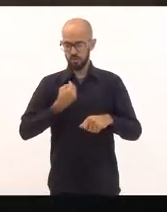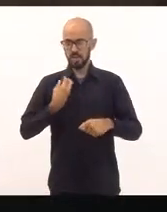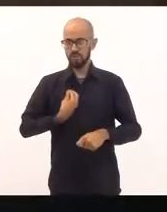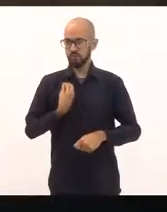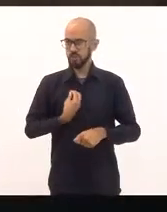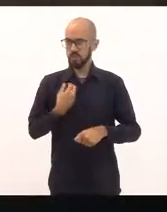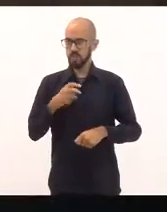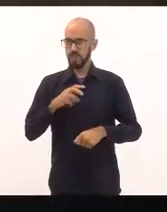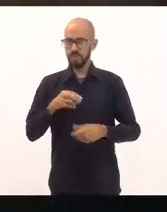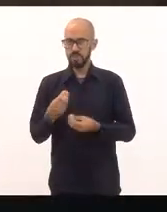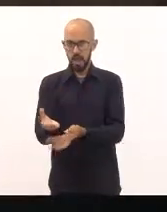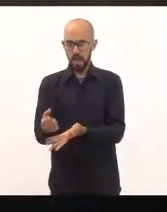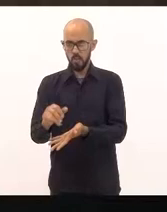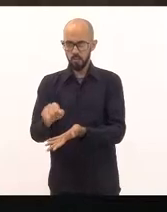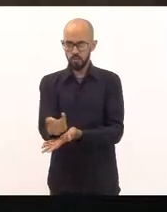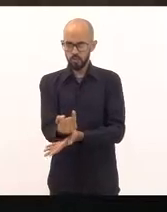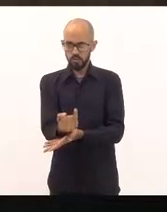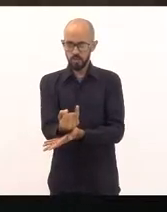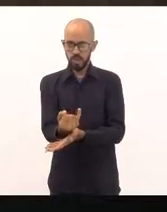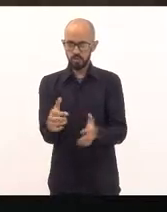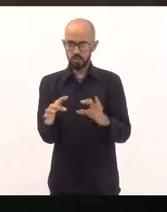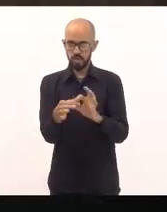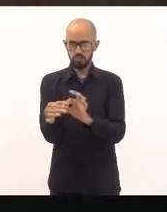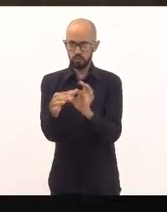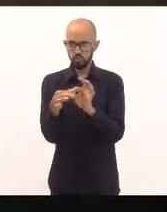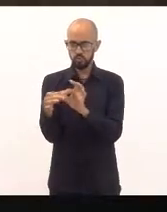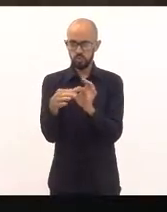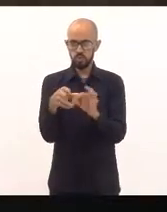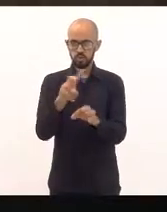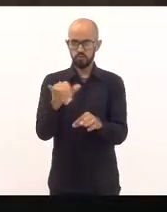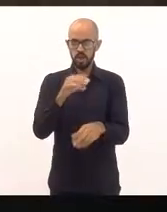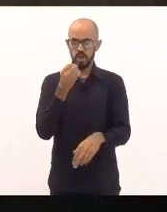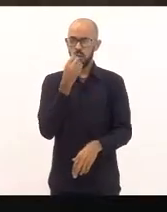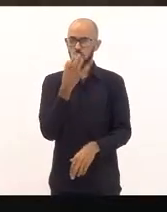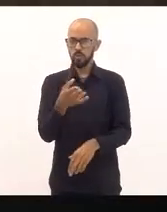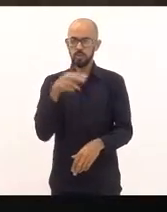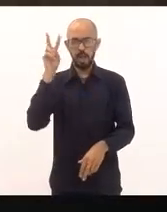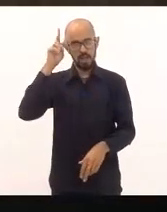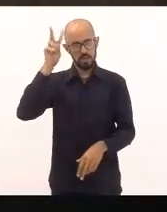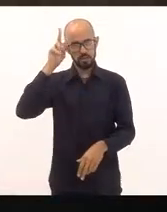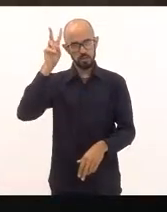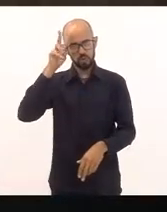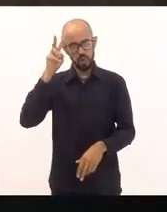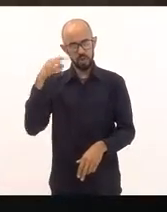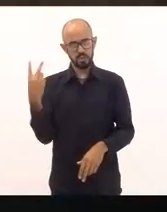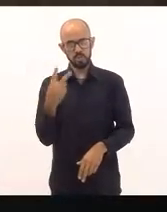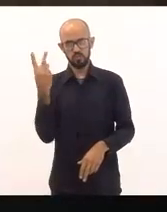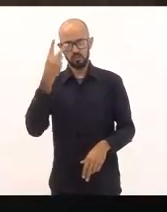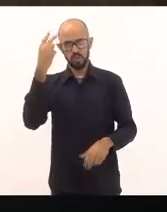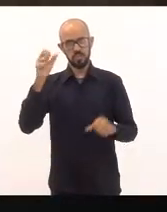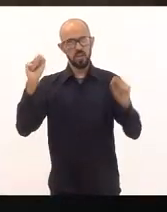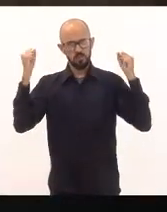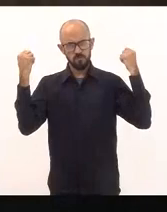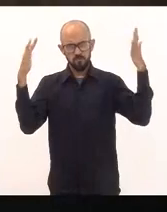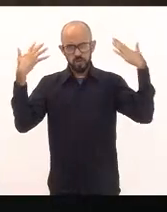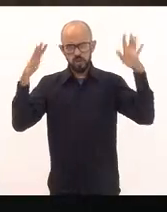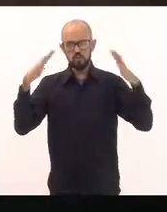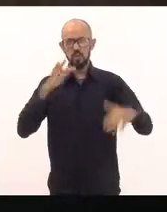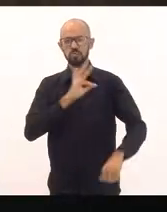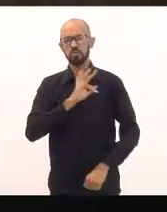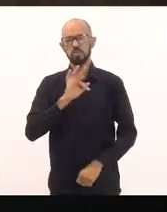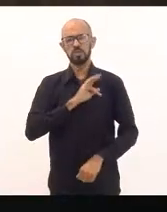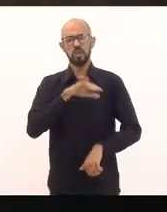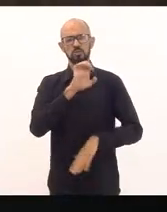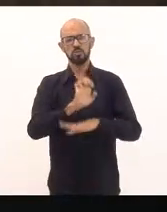com certeza, vamos ter histórias para contar e vitórias para conquistar. Viva os militares do Estado do Rio de